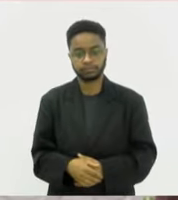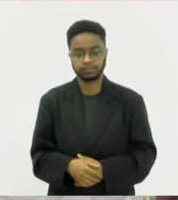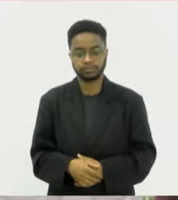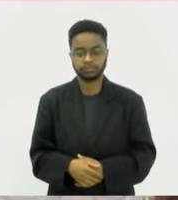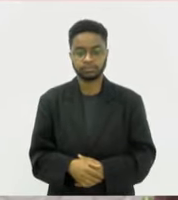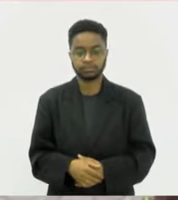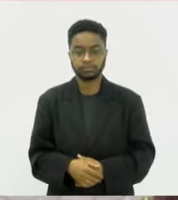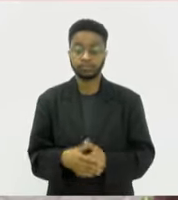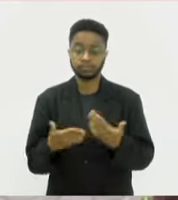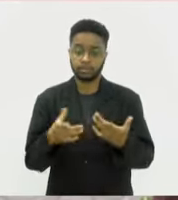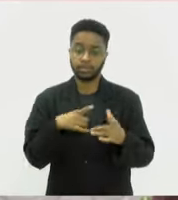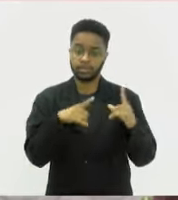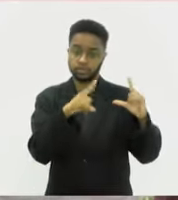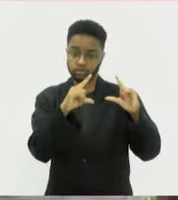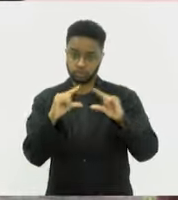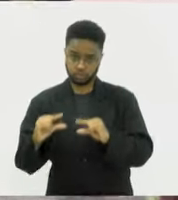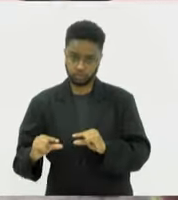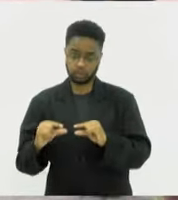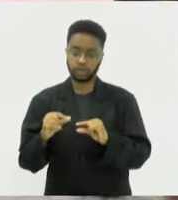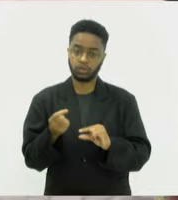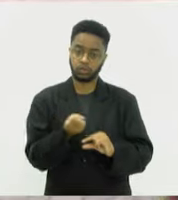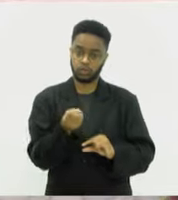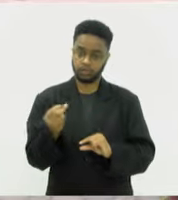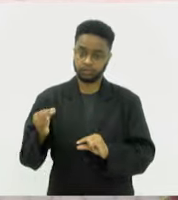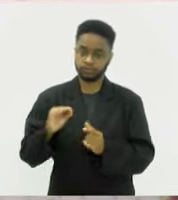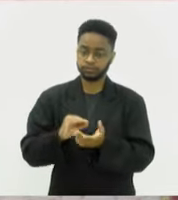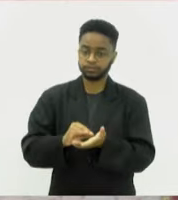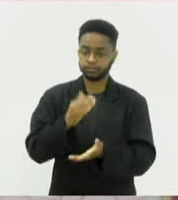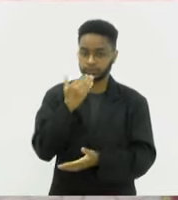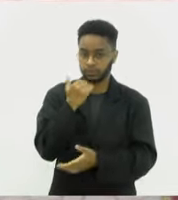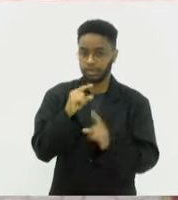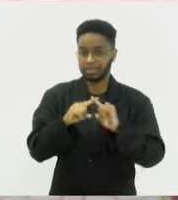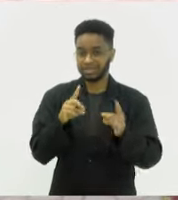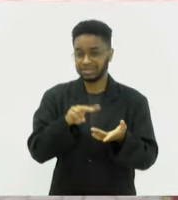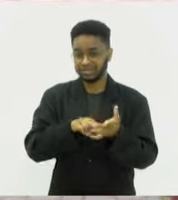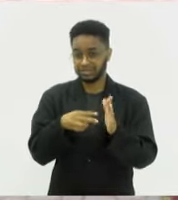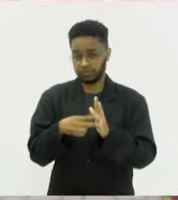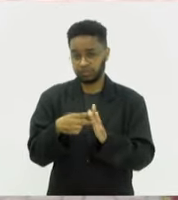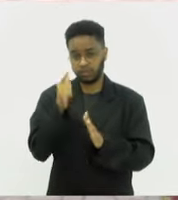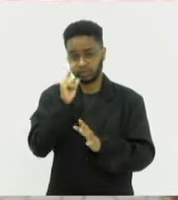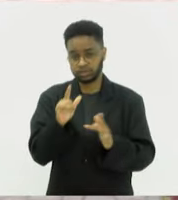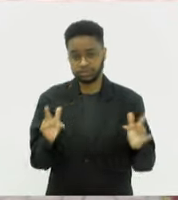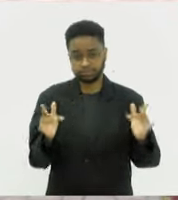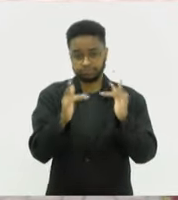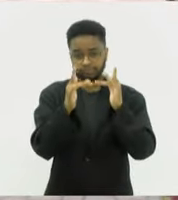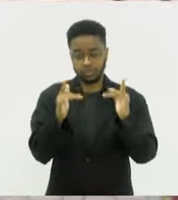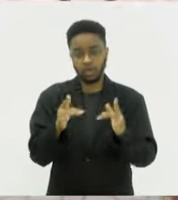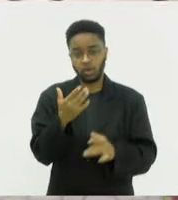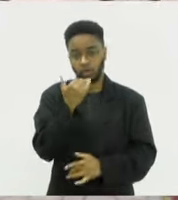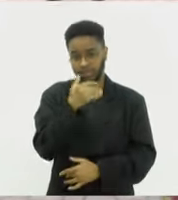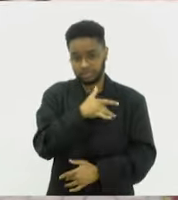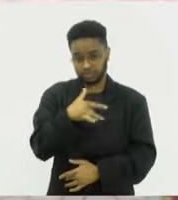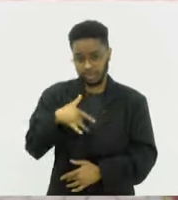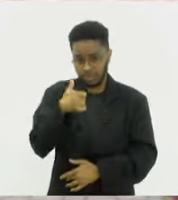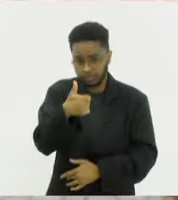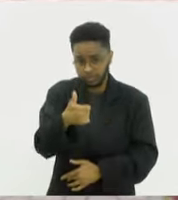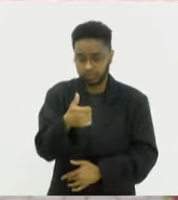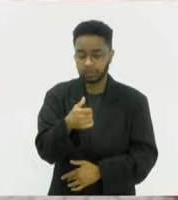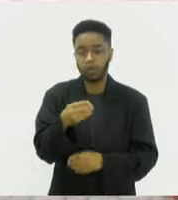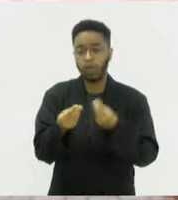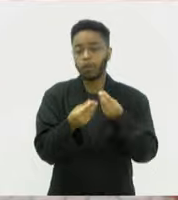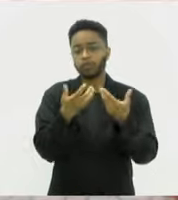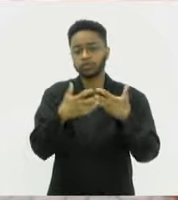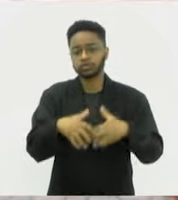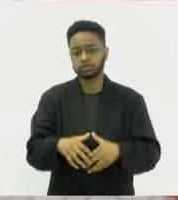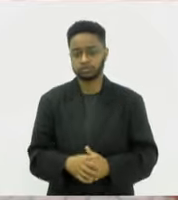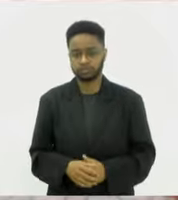tenha tido uma redução desse número da insegurança alimentar, isso não quer dizer um acesso a um alimento saudável. Como funciona isso? Significa que